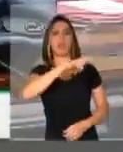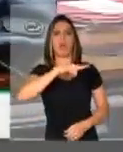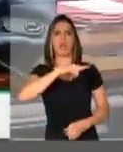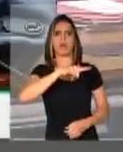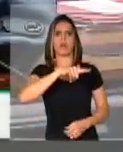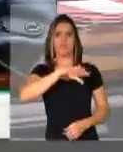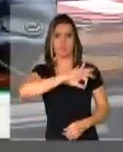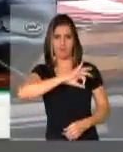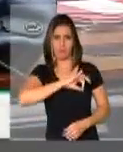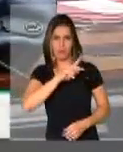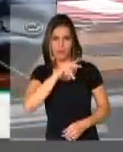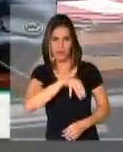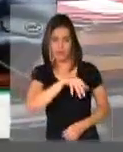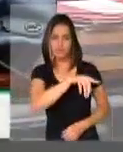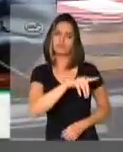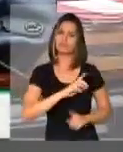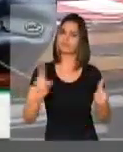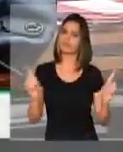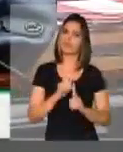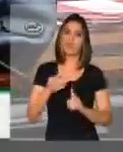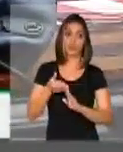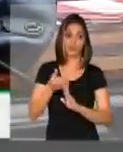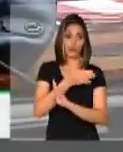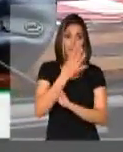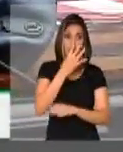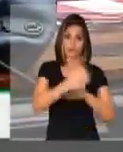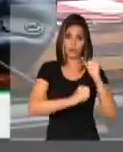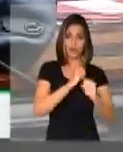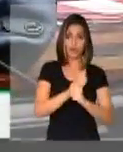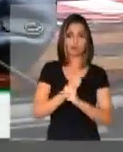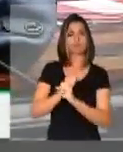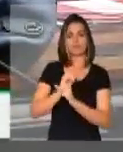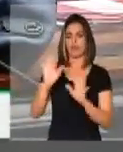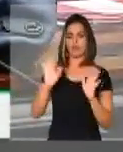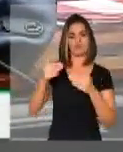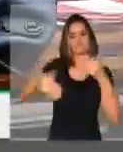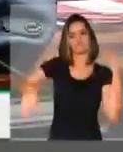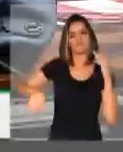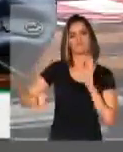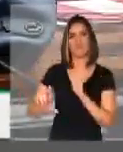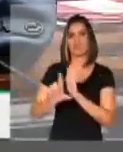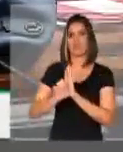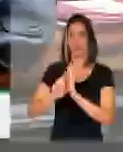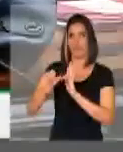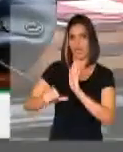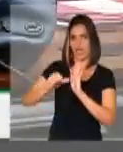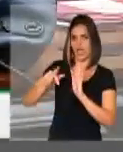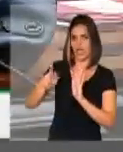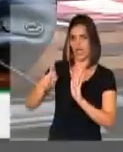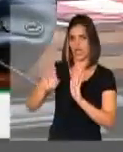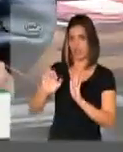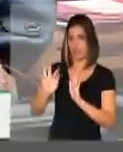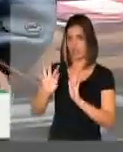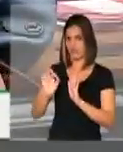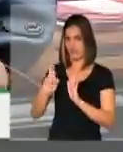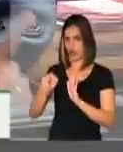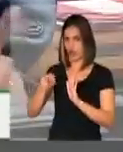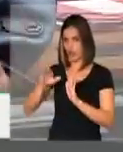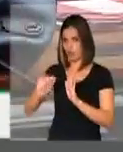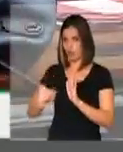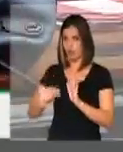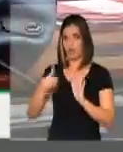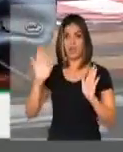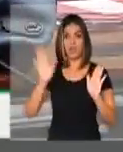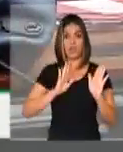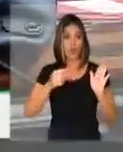Eu posicionei, nos últimos 4 anos, contra a reforma da Previdência. Eu não sou contra esta reforma, eu sou contra